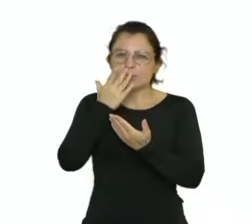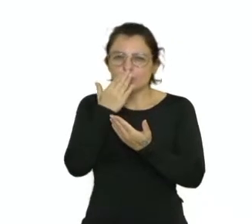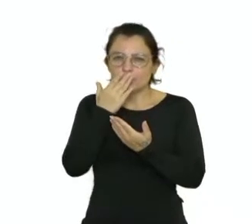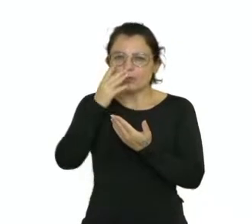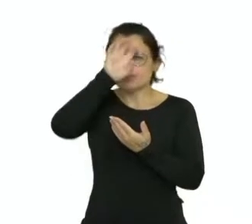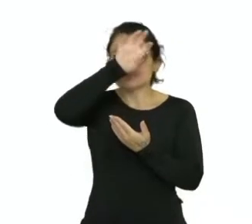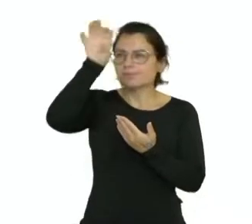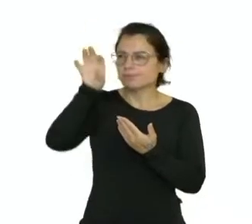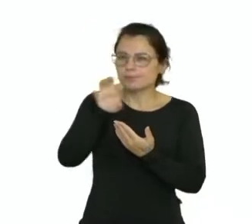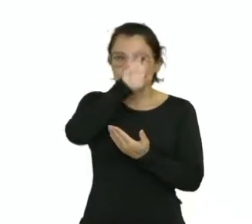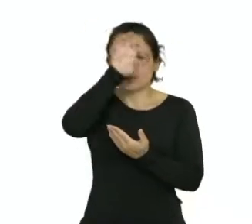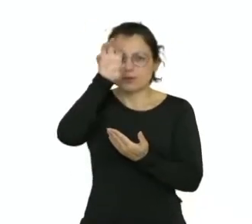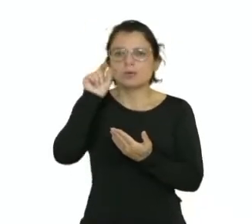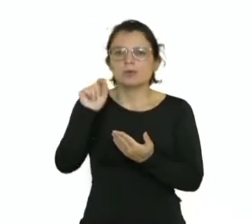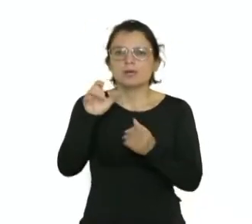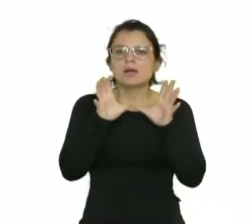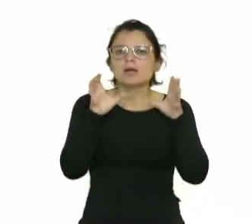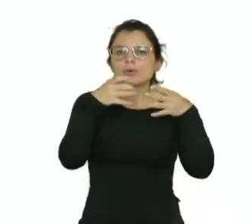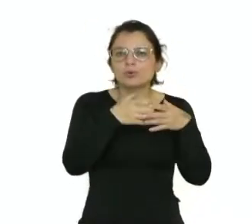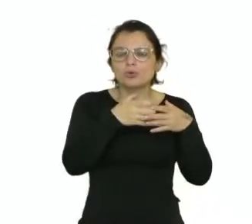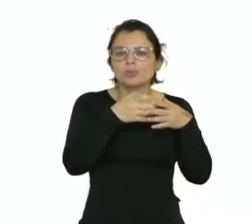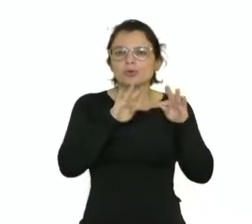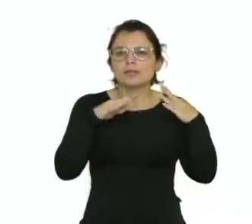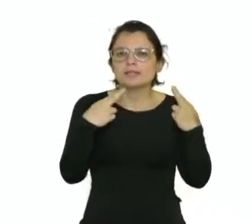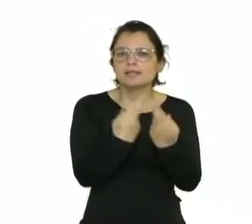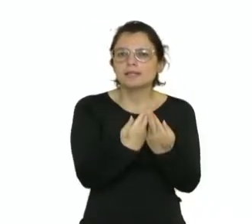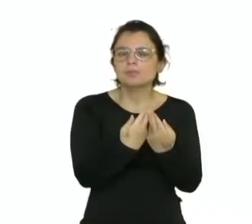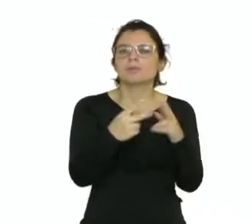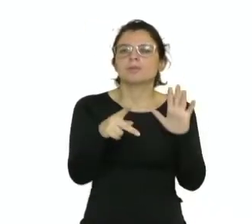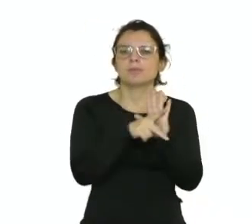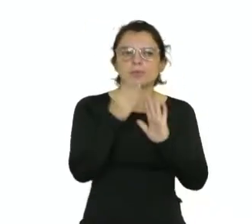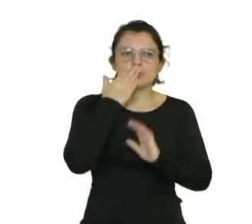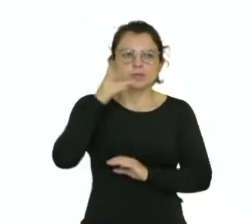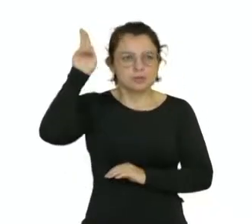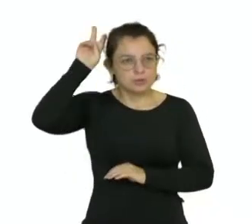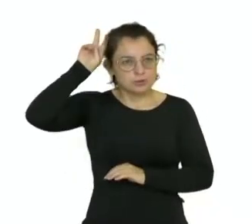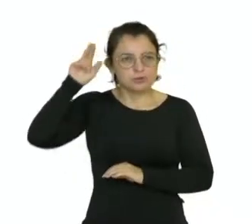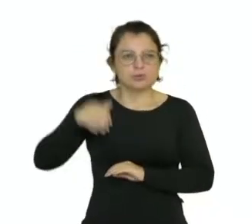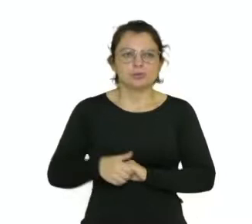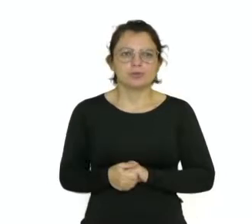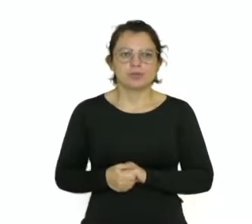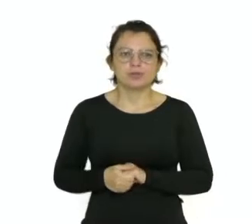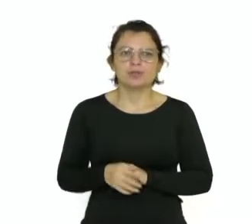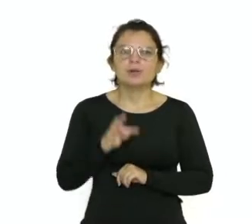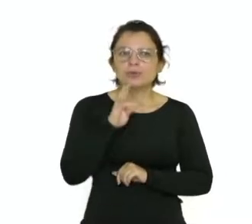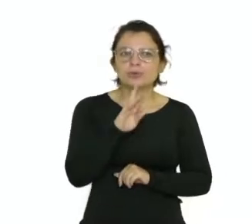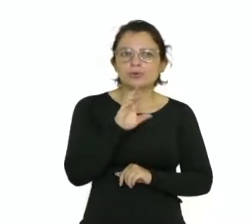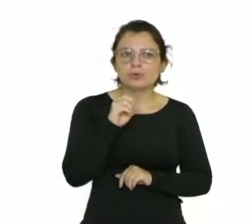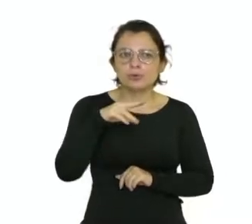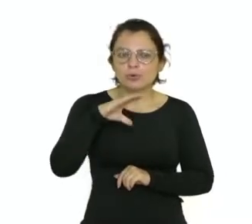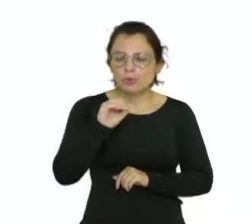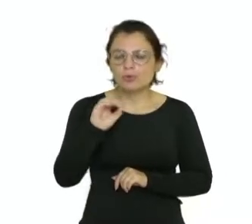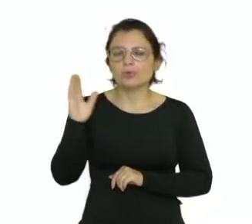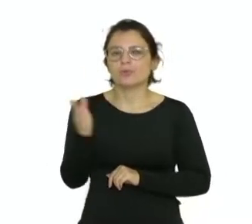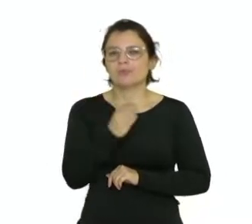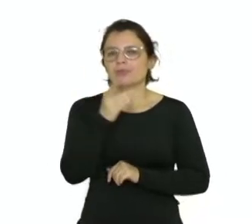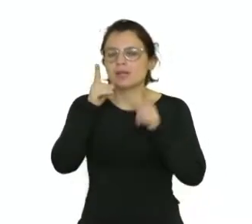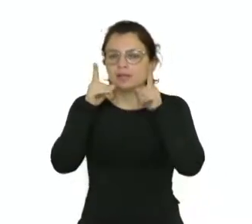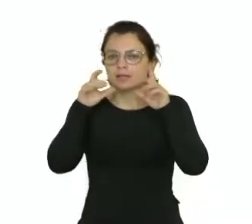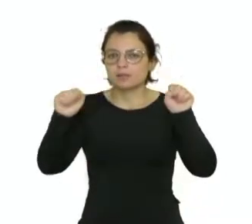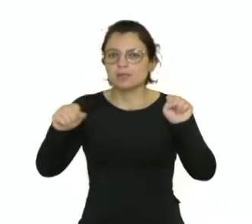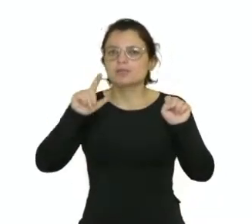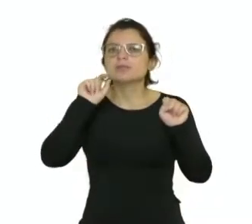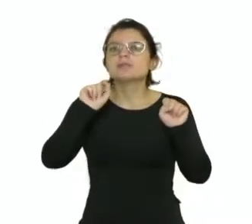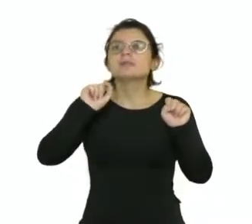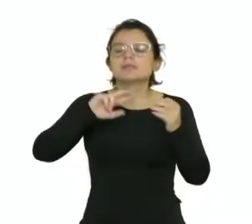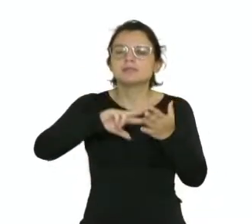tronco linguístico é um conjunto de línguas que tem a mesma origem, mas que se diversificaram